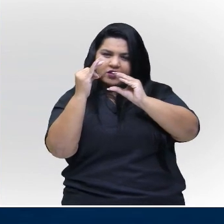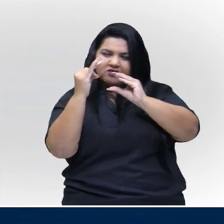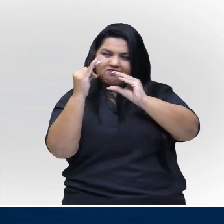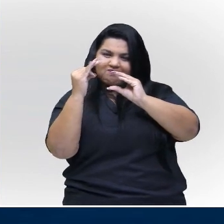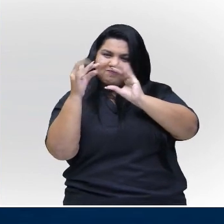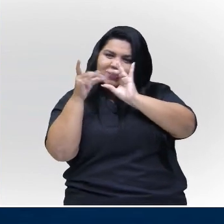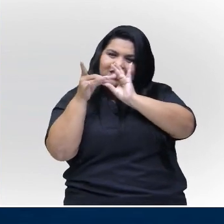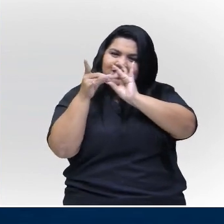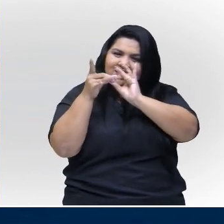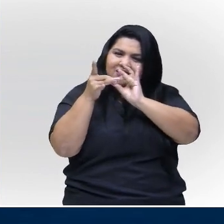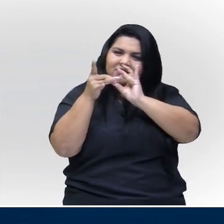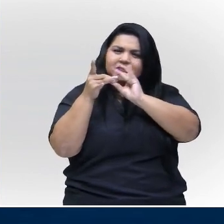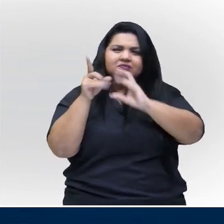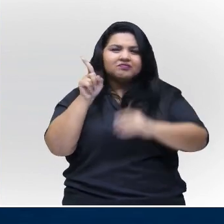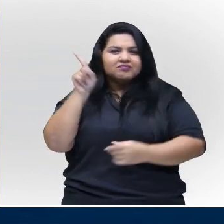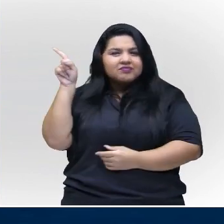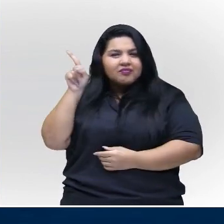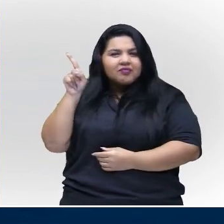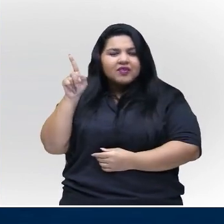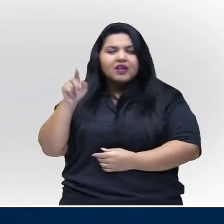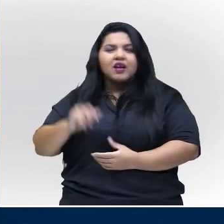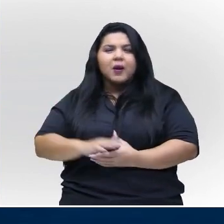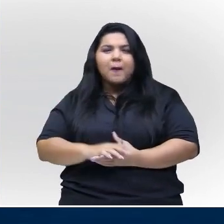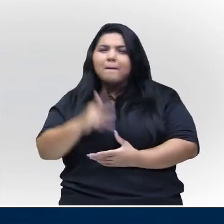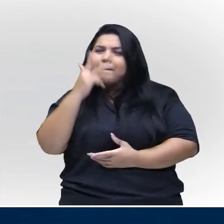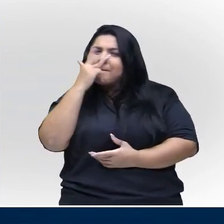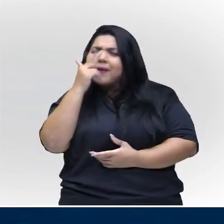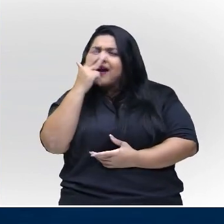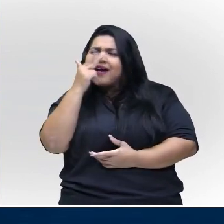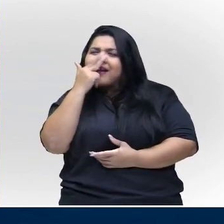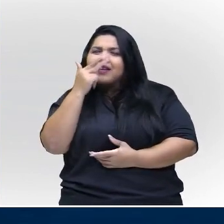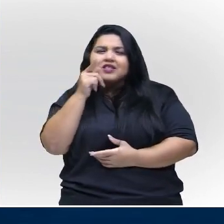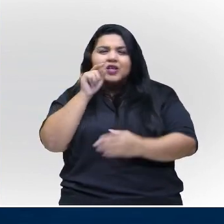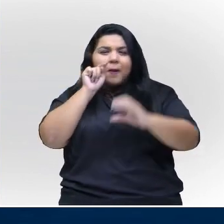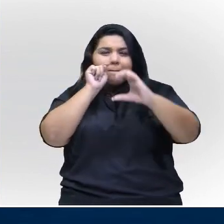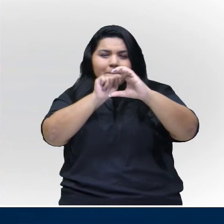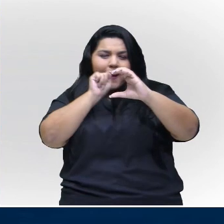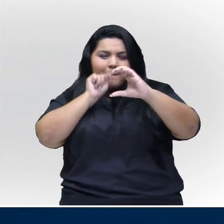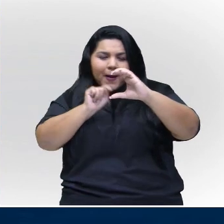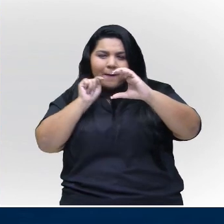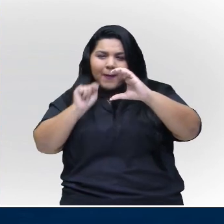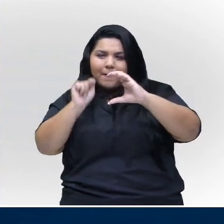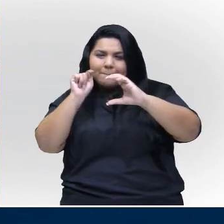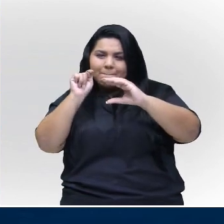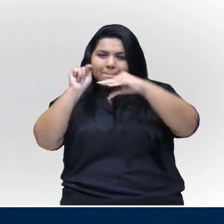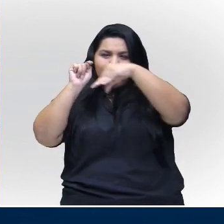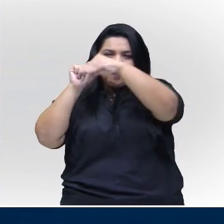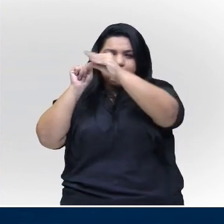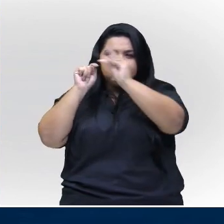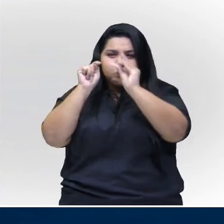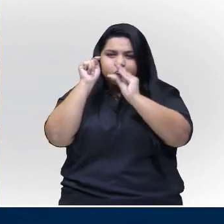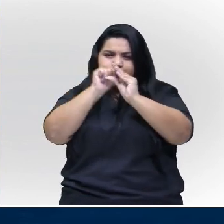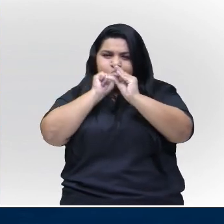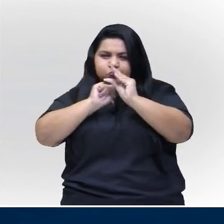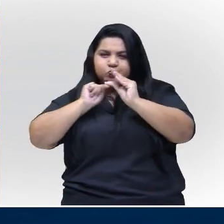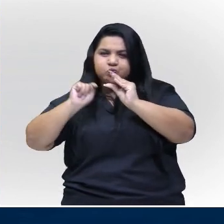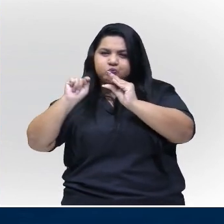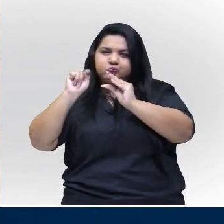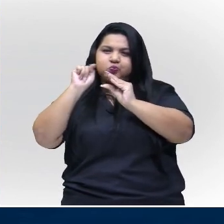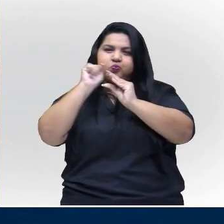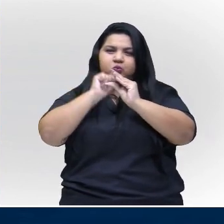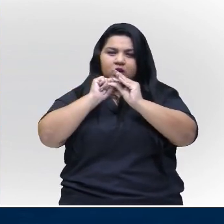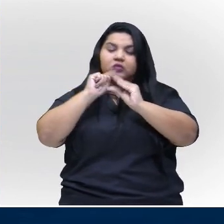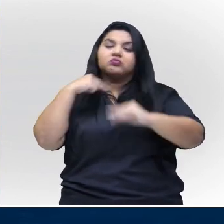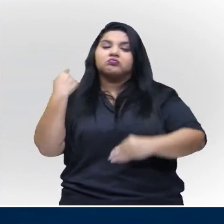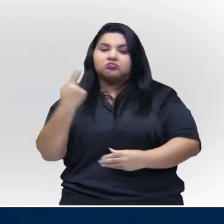ele, ó, aqui nós temos, ó, como se fossem vários grãos presos nesse retículo endoplasmático. Aí, ó,